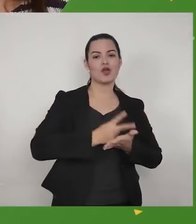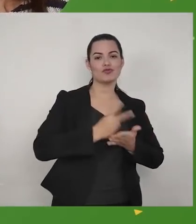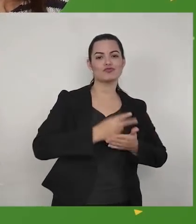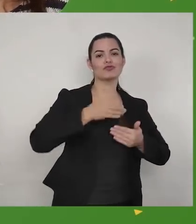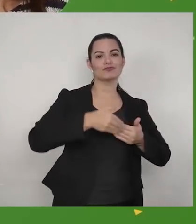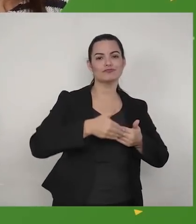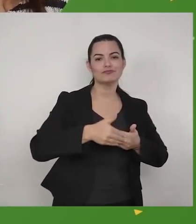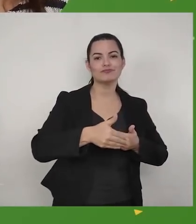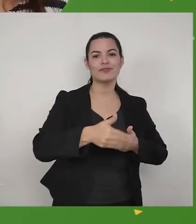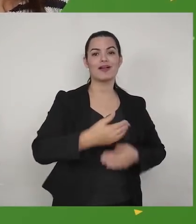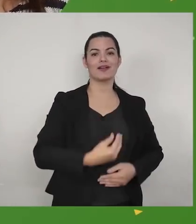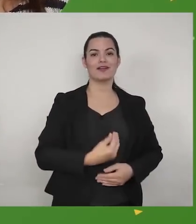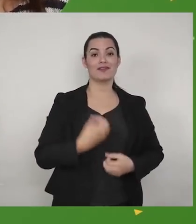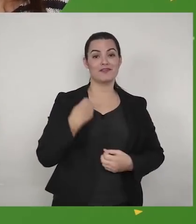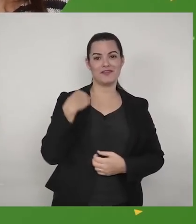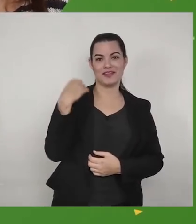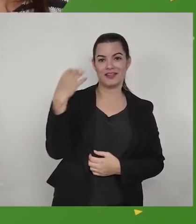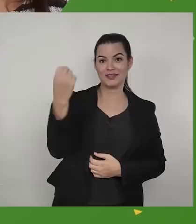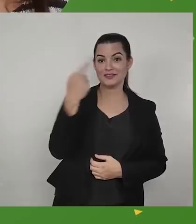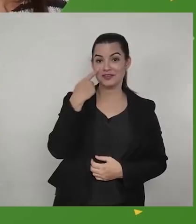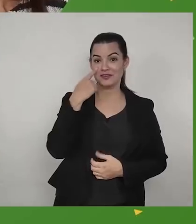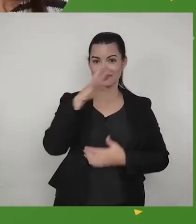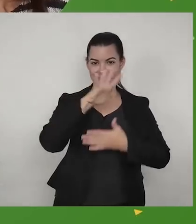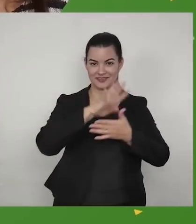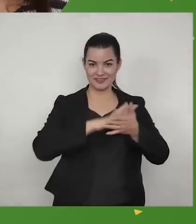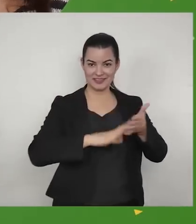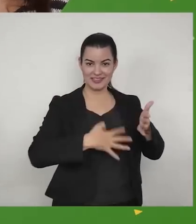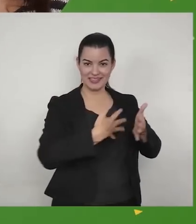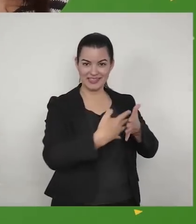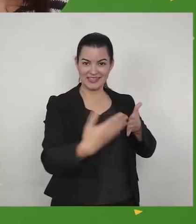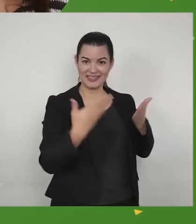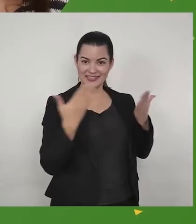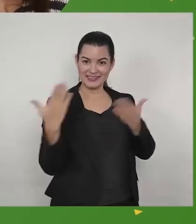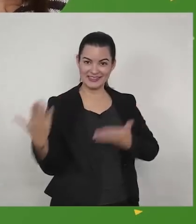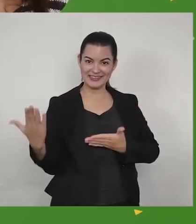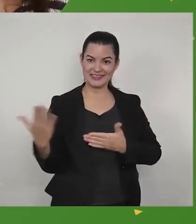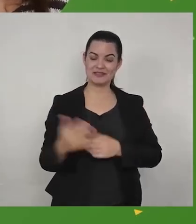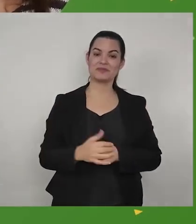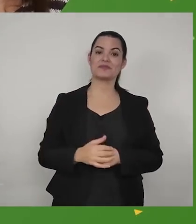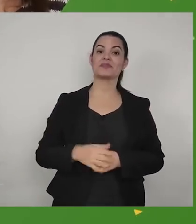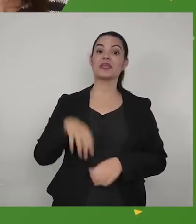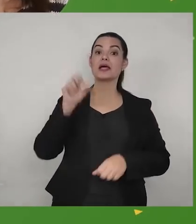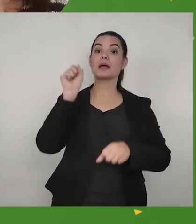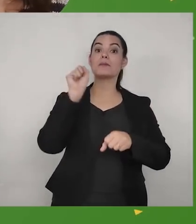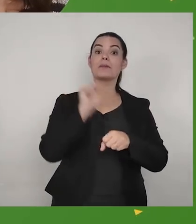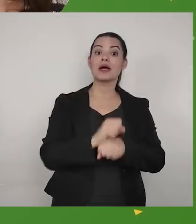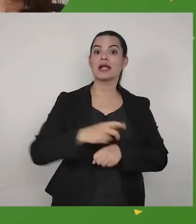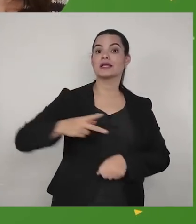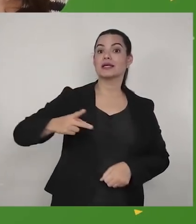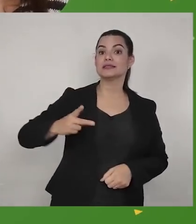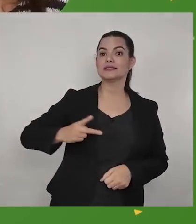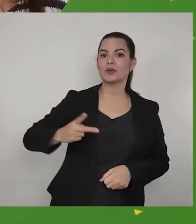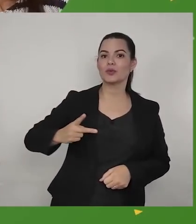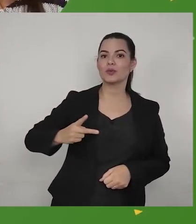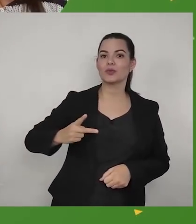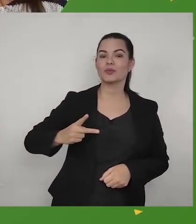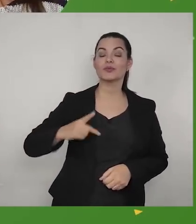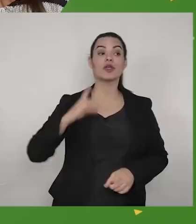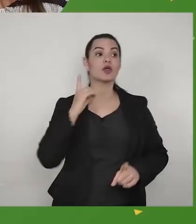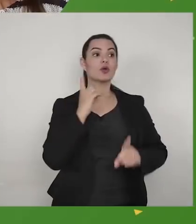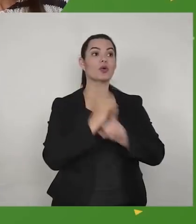viagem. Olha aí o que está na tabela. Segundo ponto de parada. Vocês encontraram